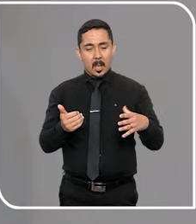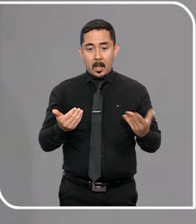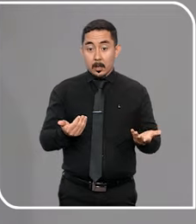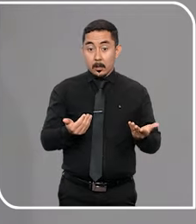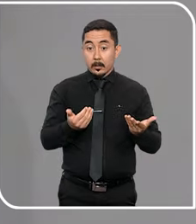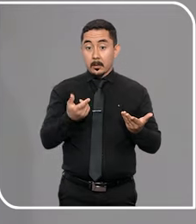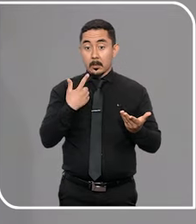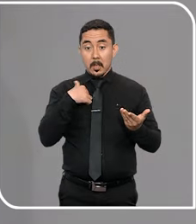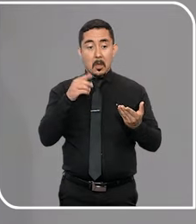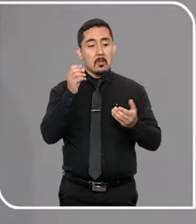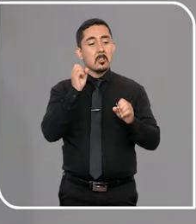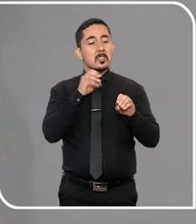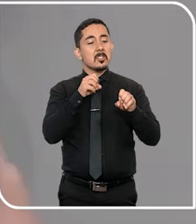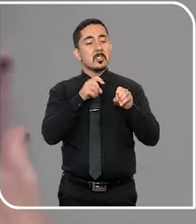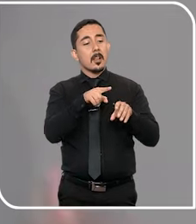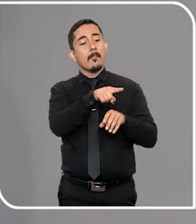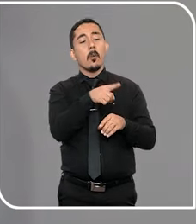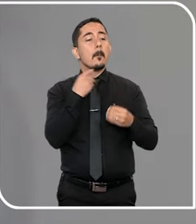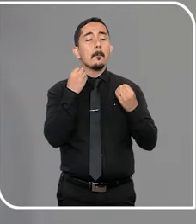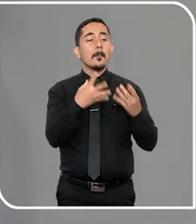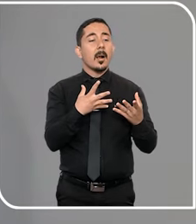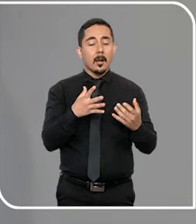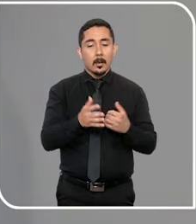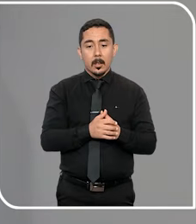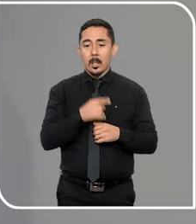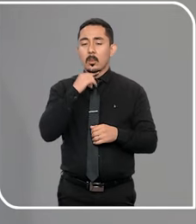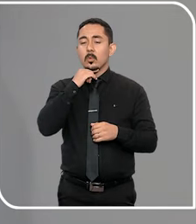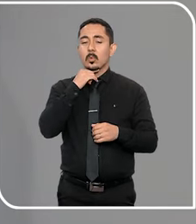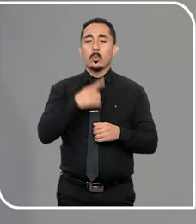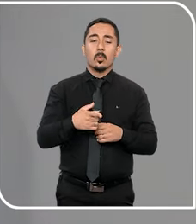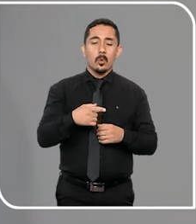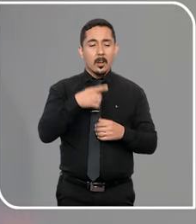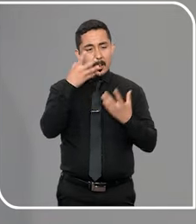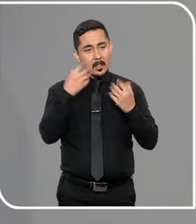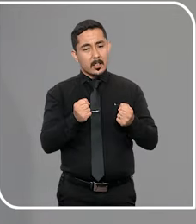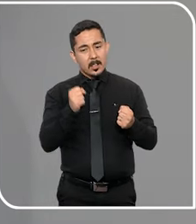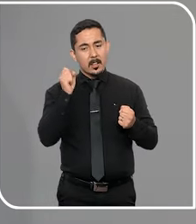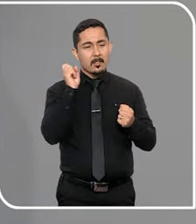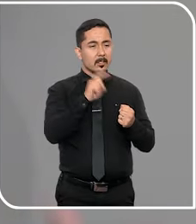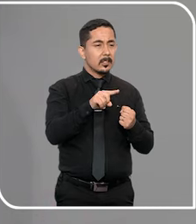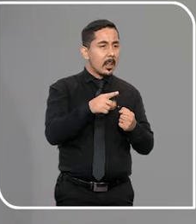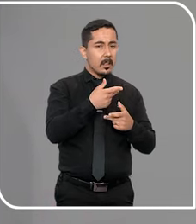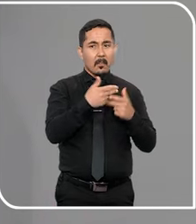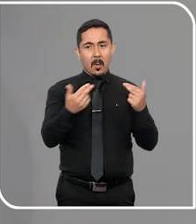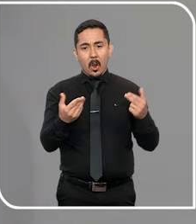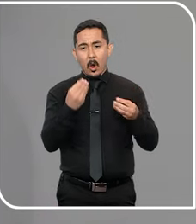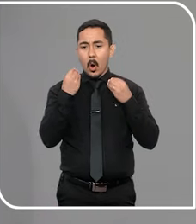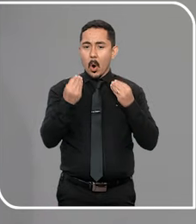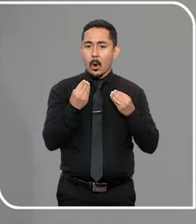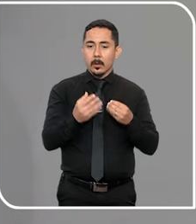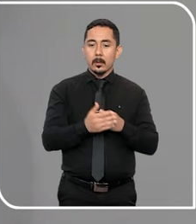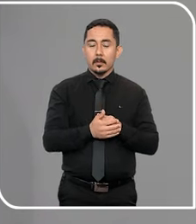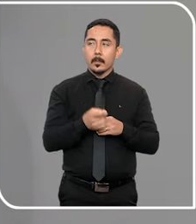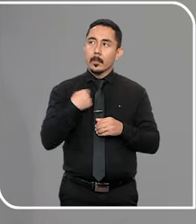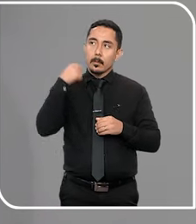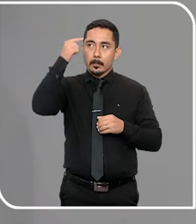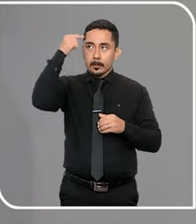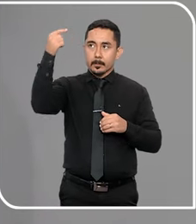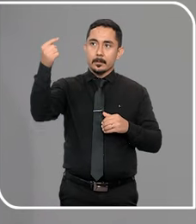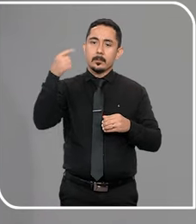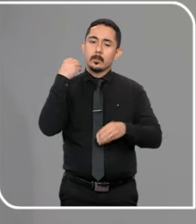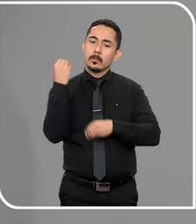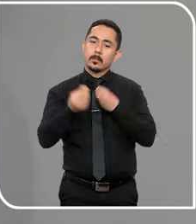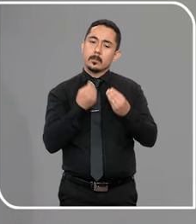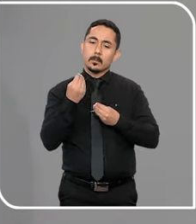perto de mim não foi para isso que eu te criei né não consigo aceitar as coisas que você faz